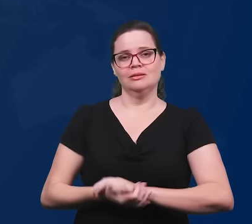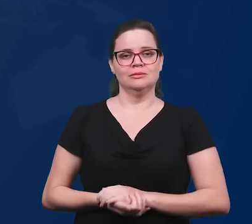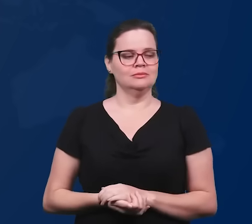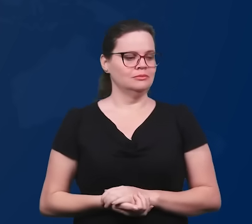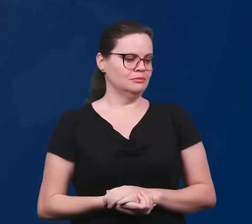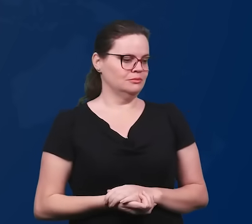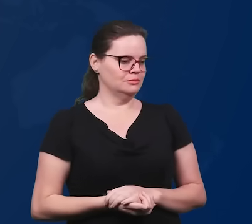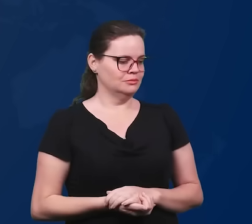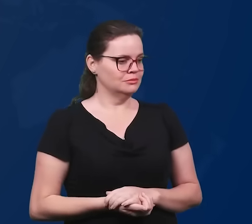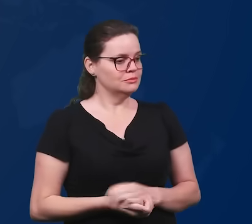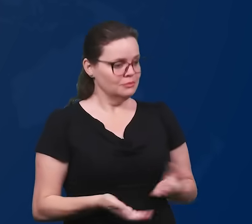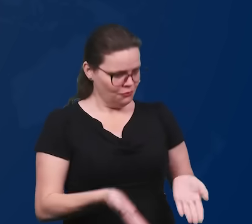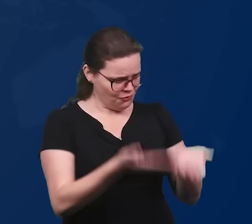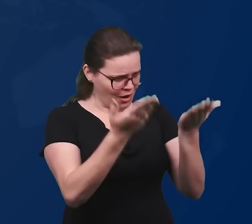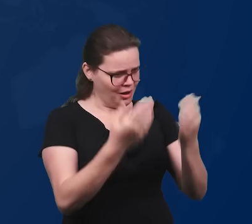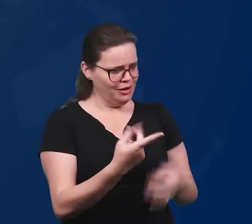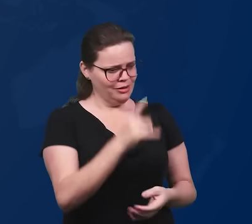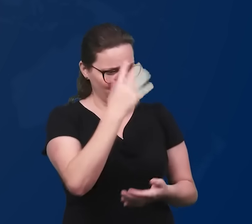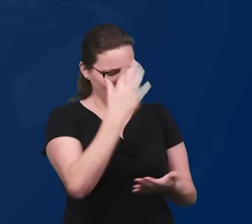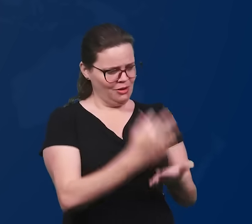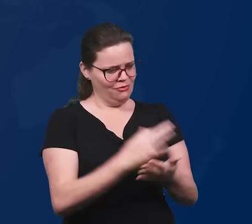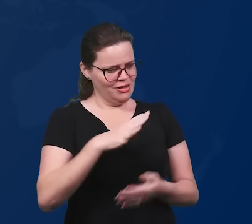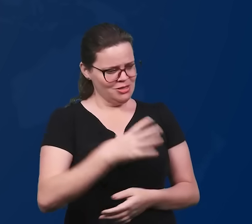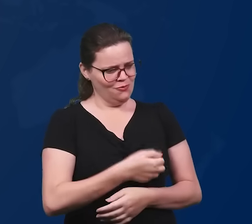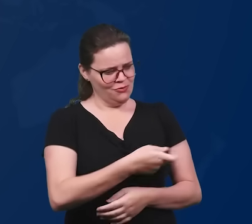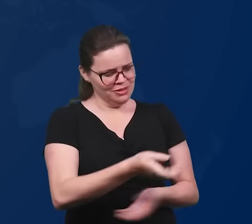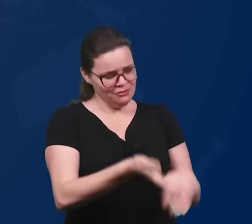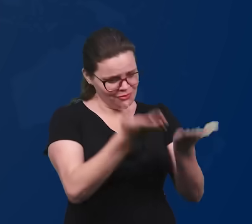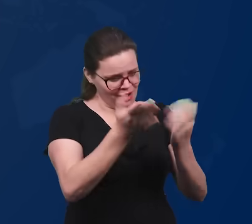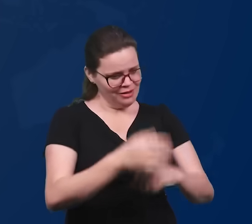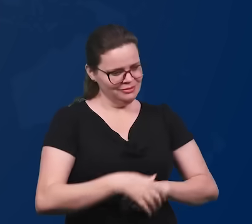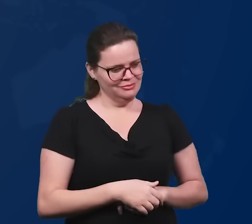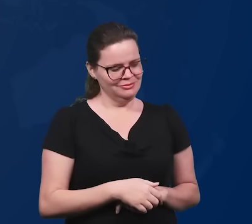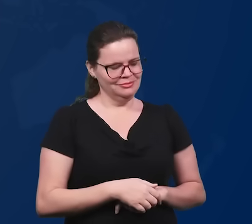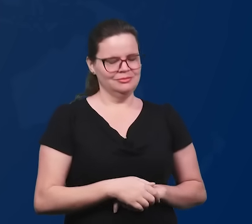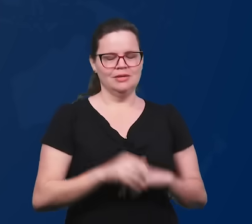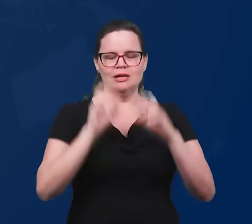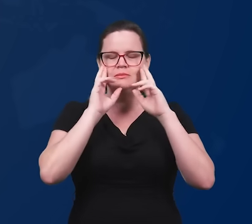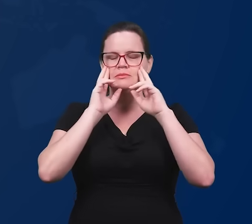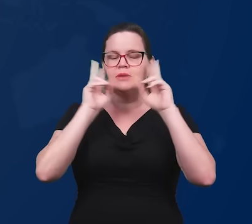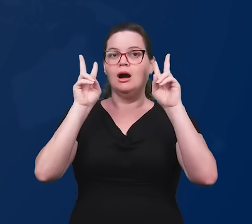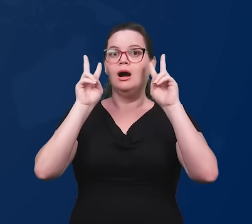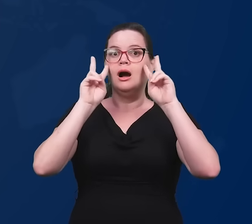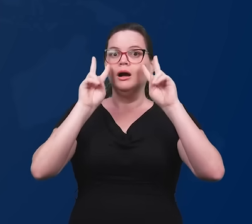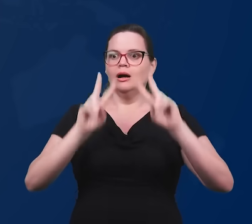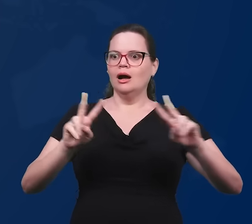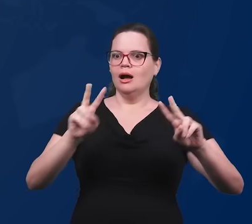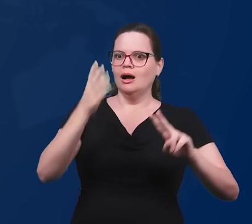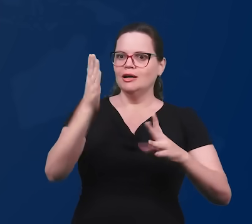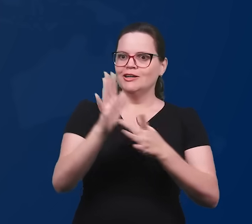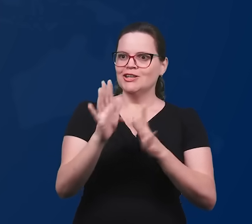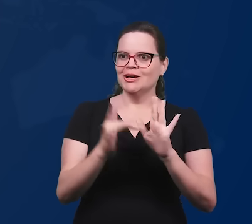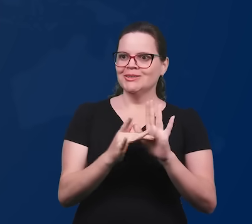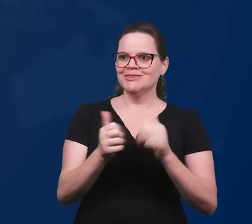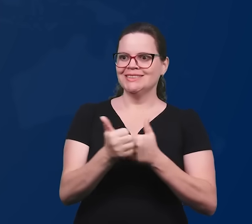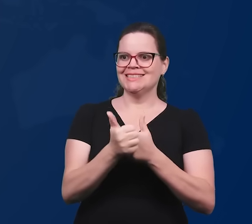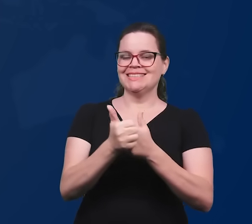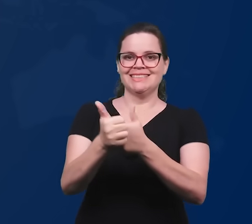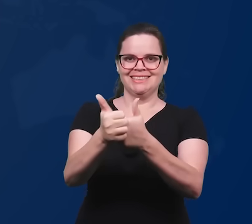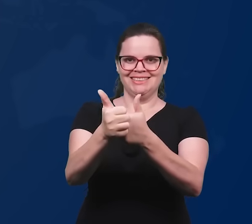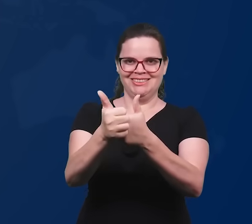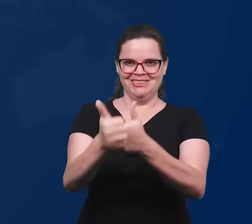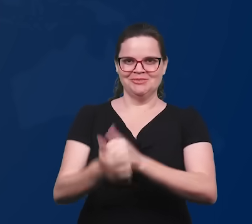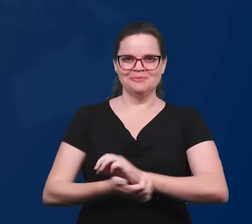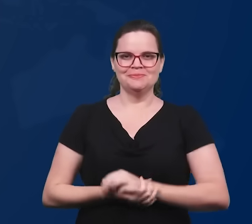vista. E Jesus lhe disse: Vai, a tua fé te salvou. E logo viu e seguiu